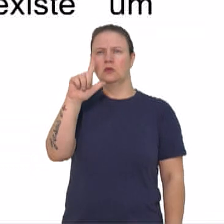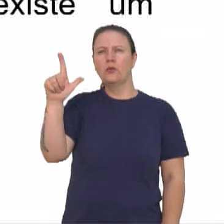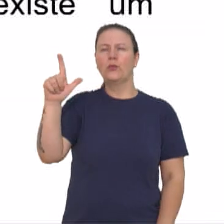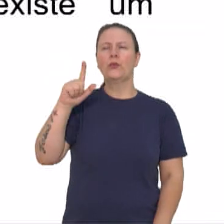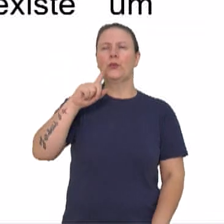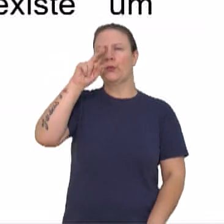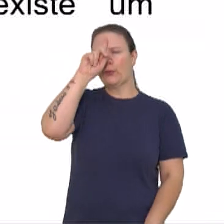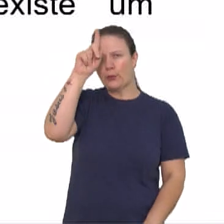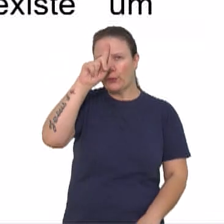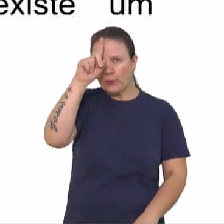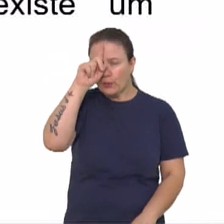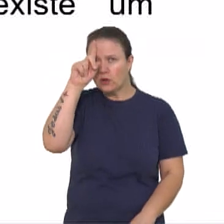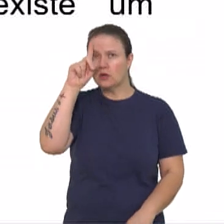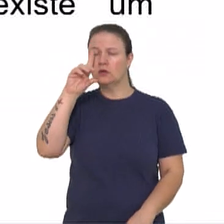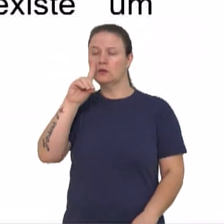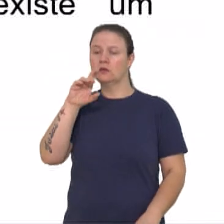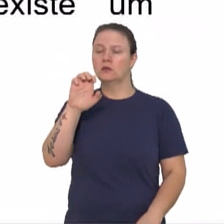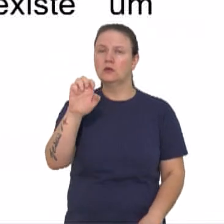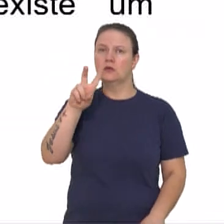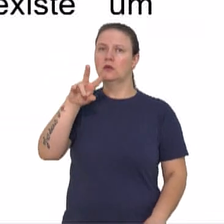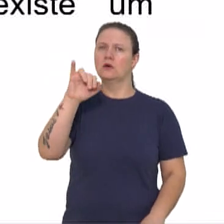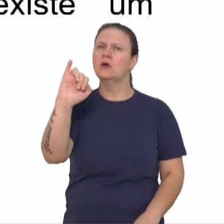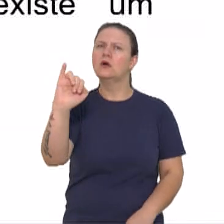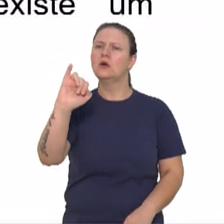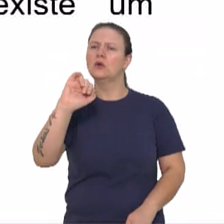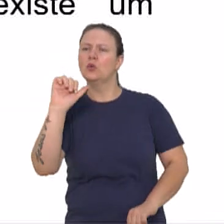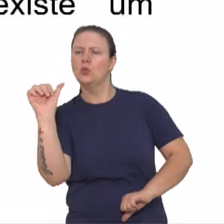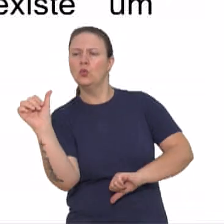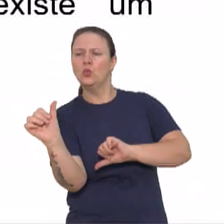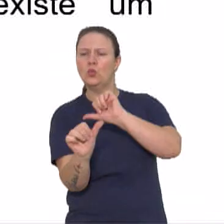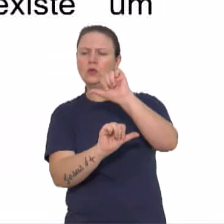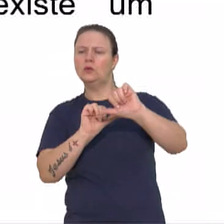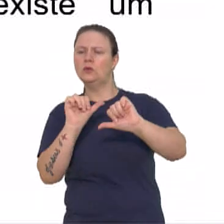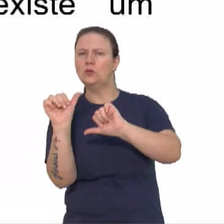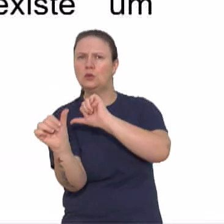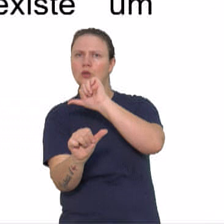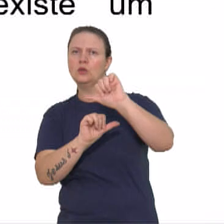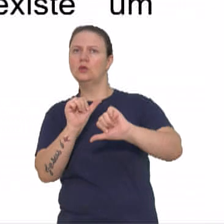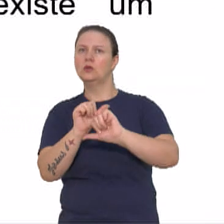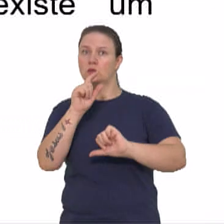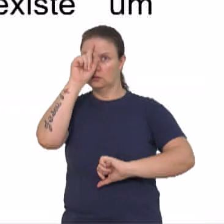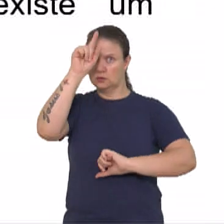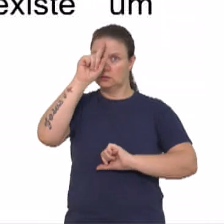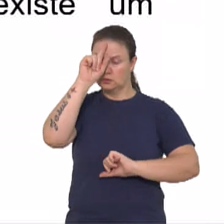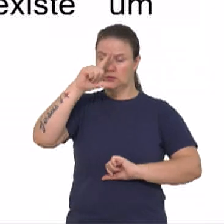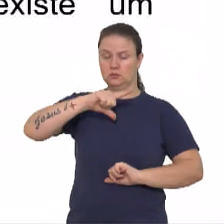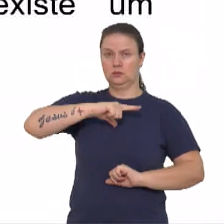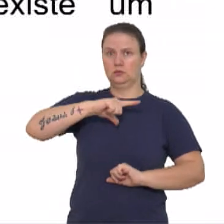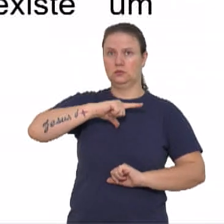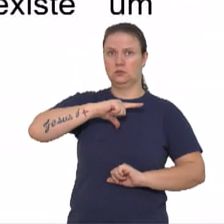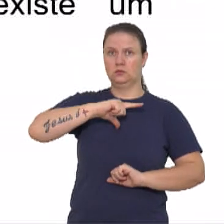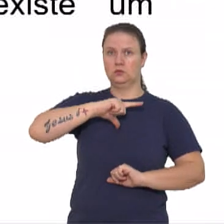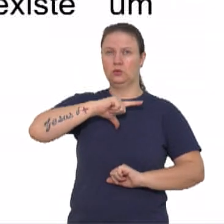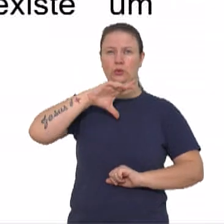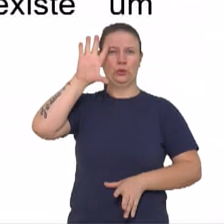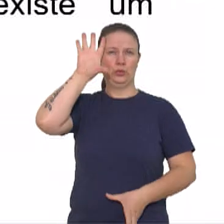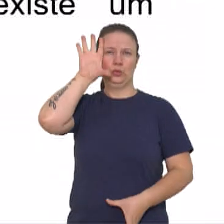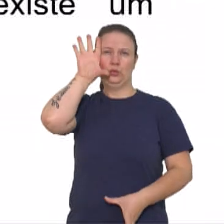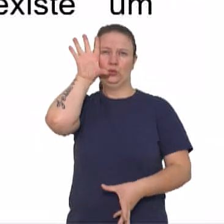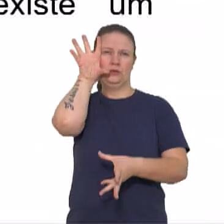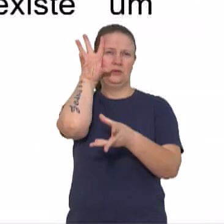de devir e de que todas as coisas se transformam para chegar à ideia de que existe um